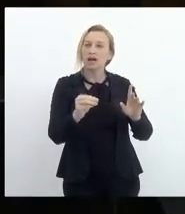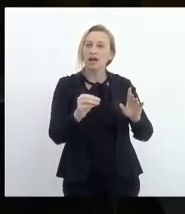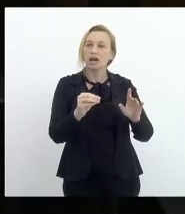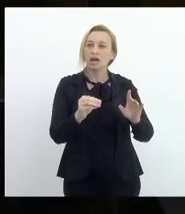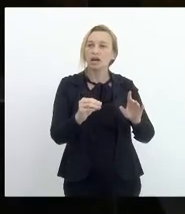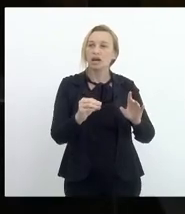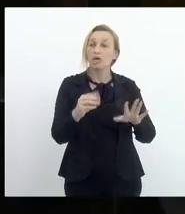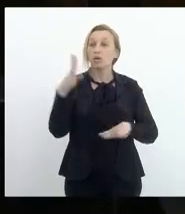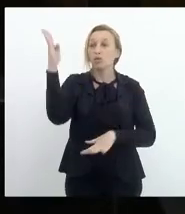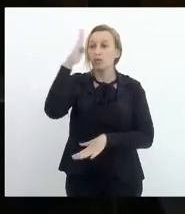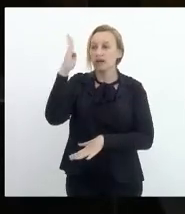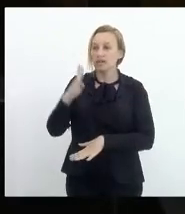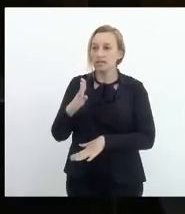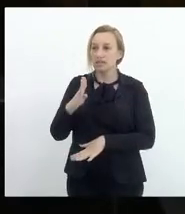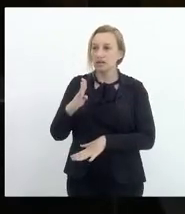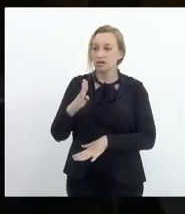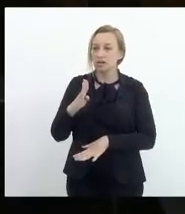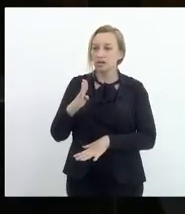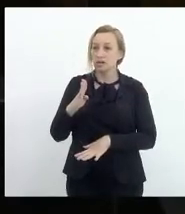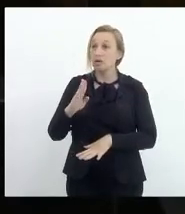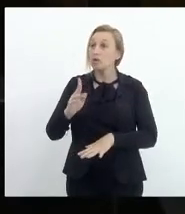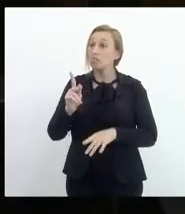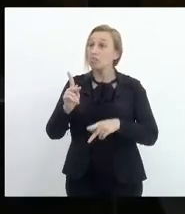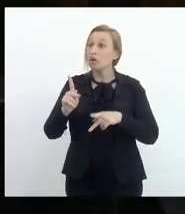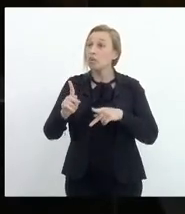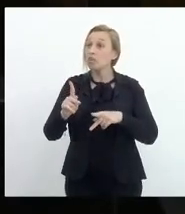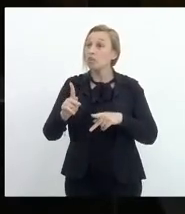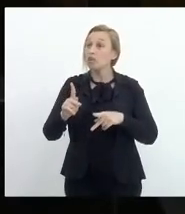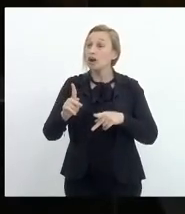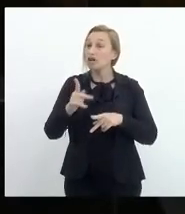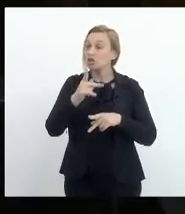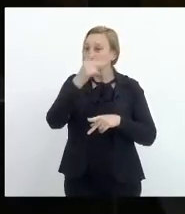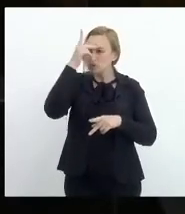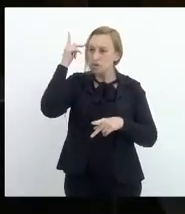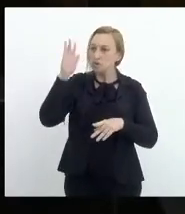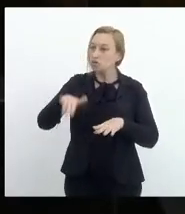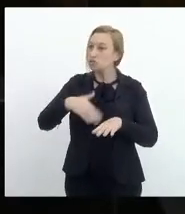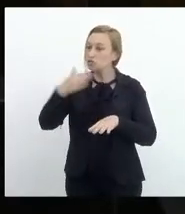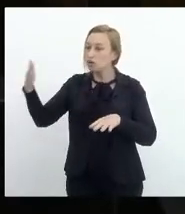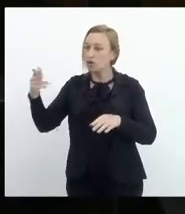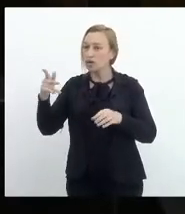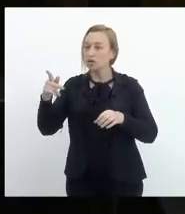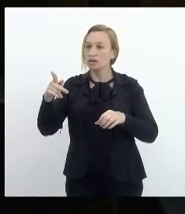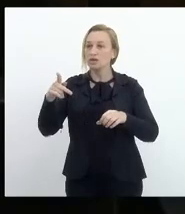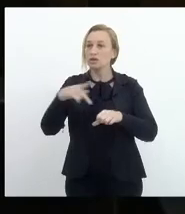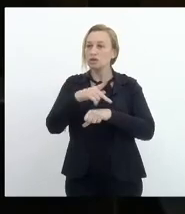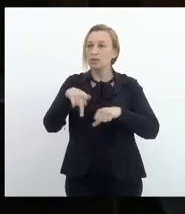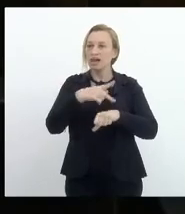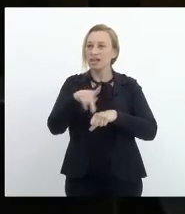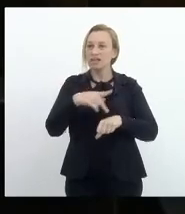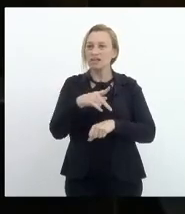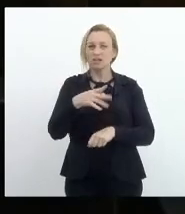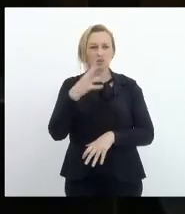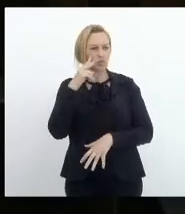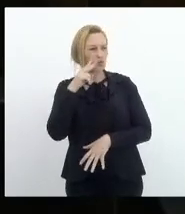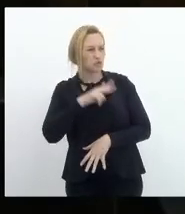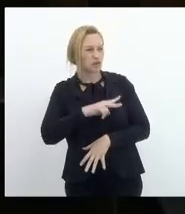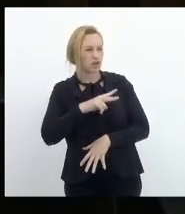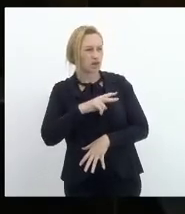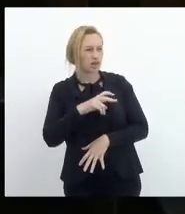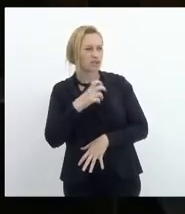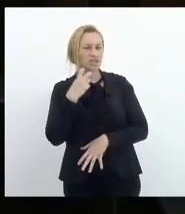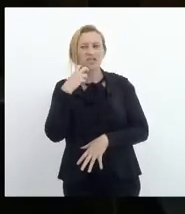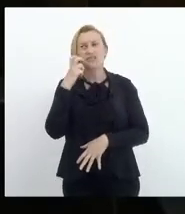exterior Piçarra esse dia seja um dia em que os povos e nações do mundo inteiro